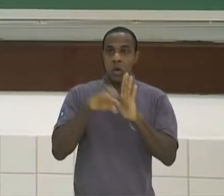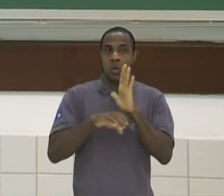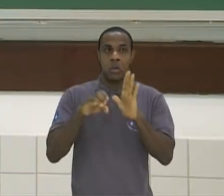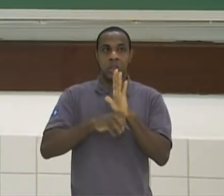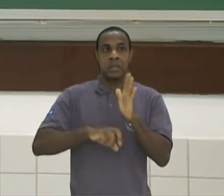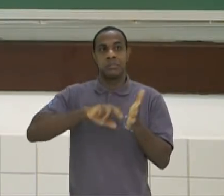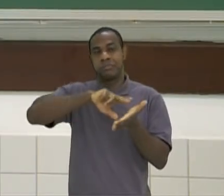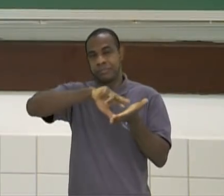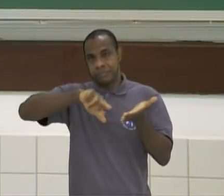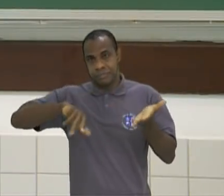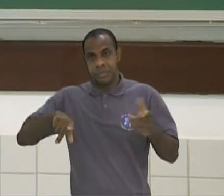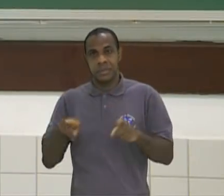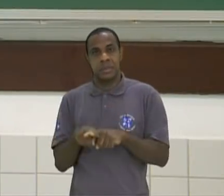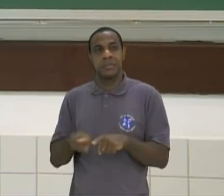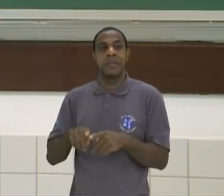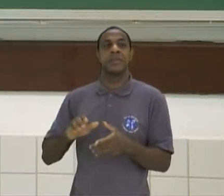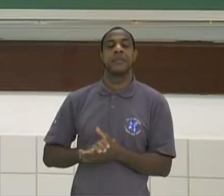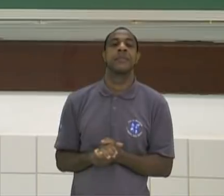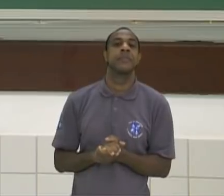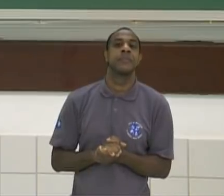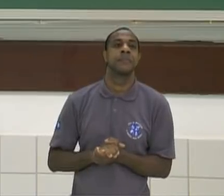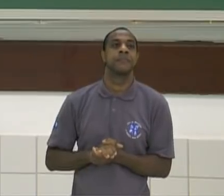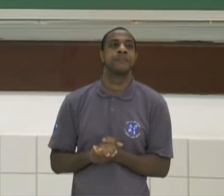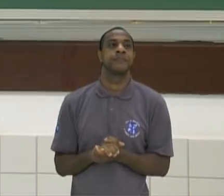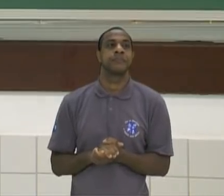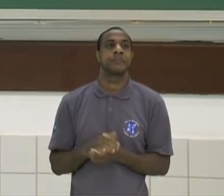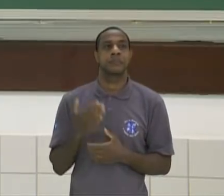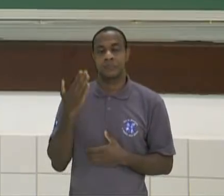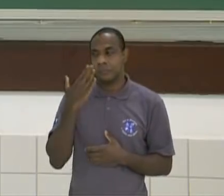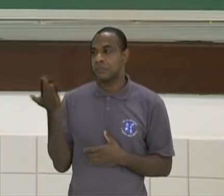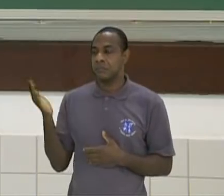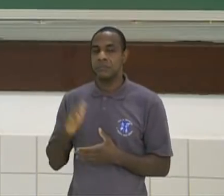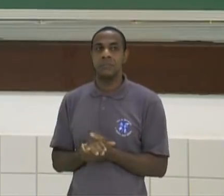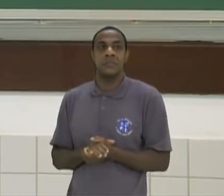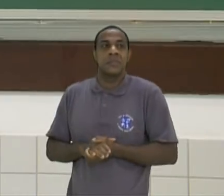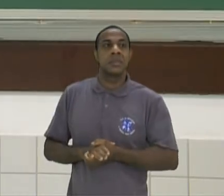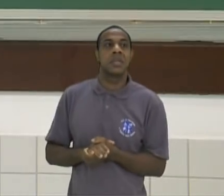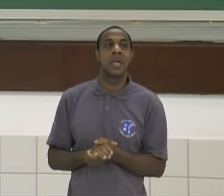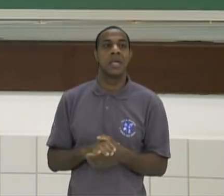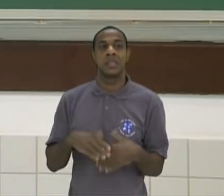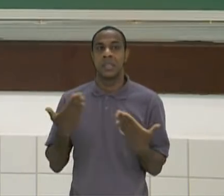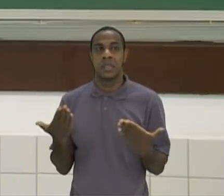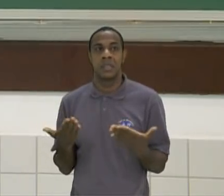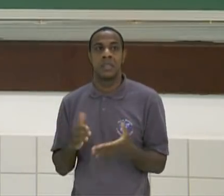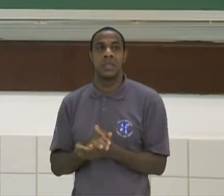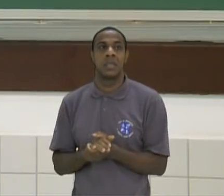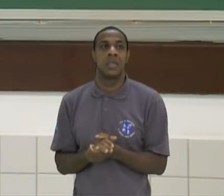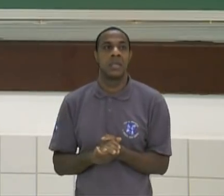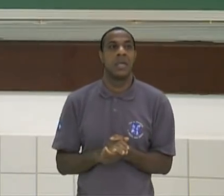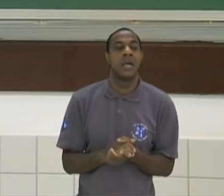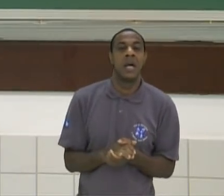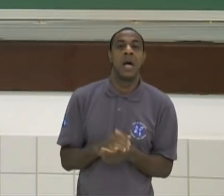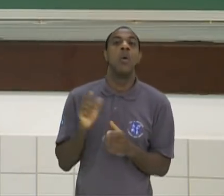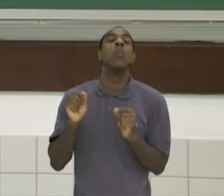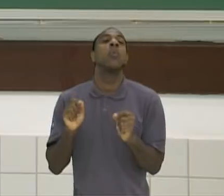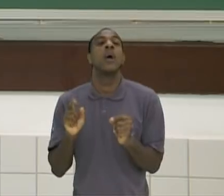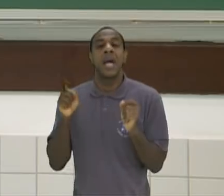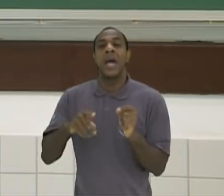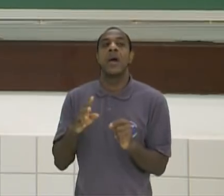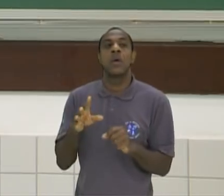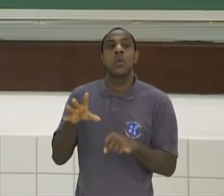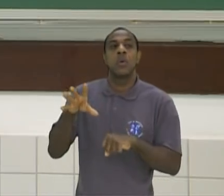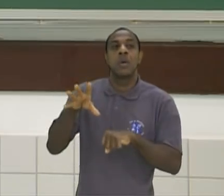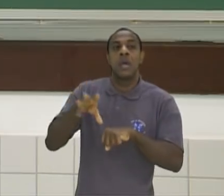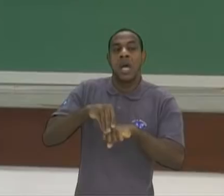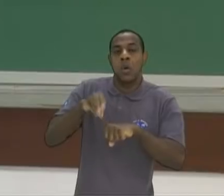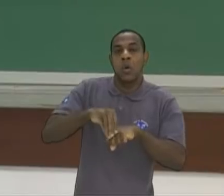estar aprofundando ainda mais neste slide aqui que fala o quê? A antiginástica, ou anti-gym,